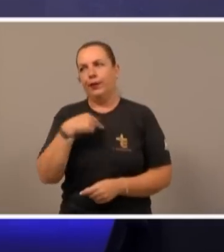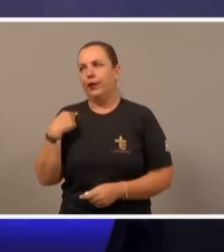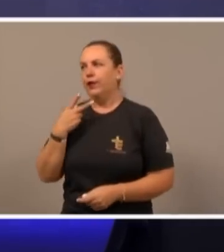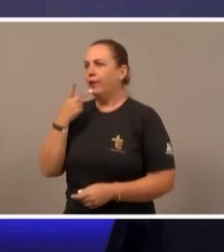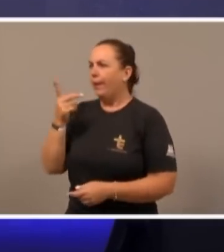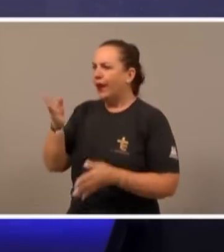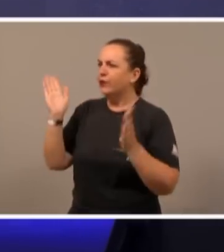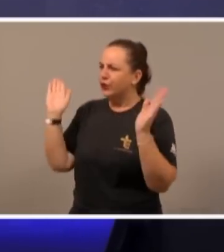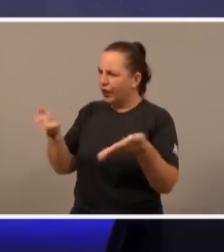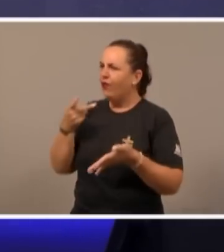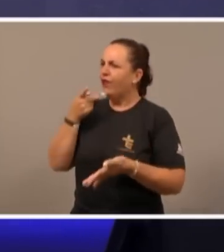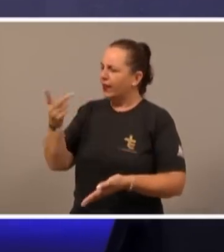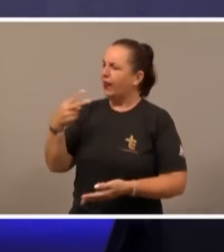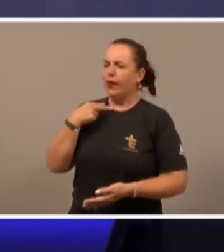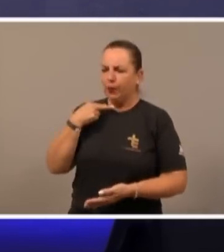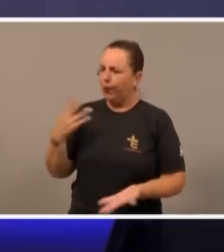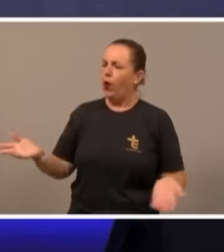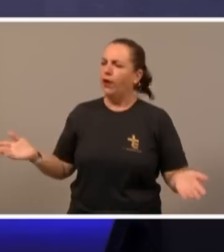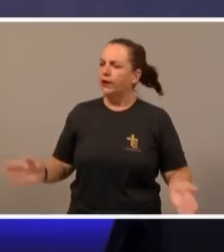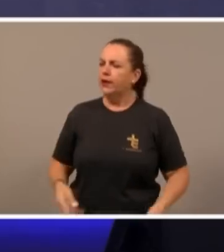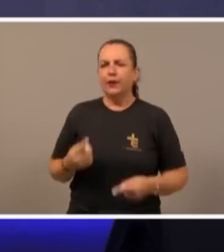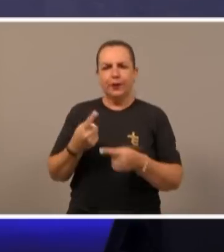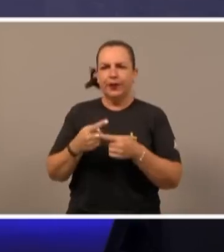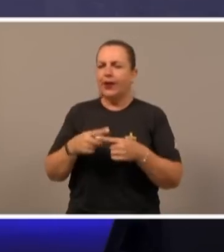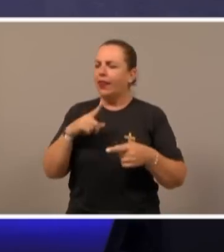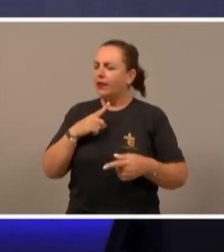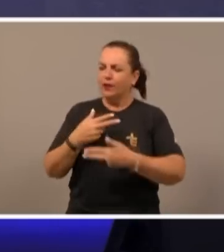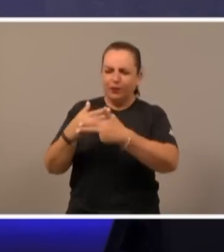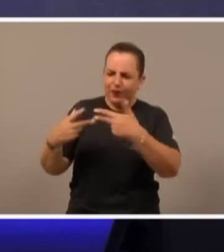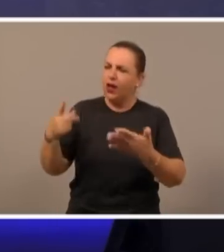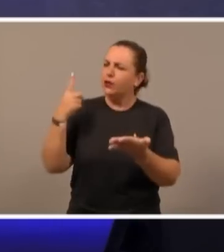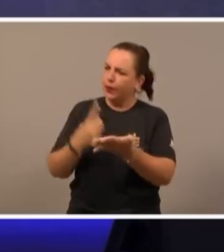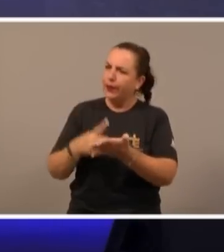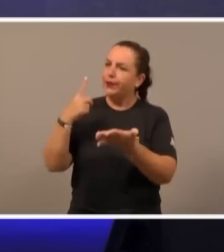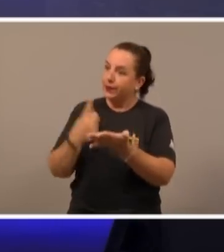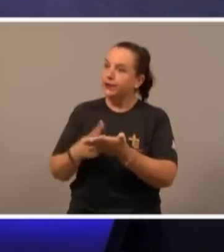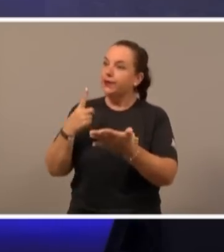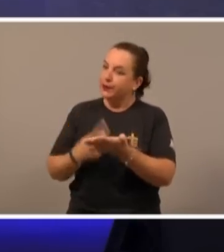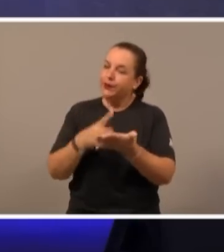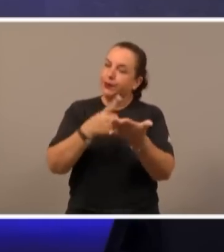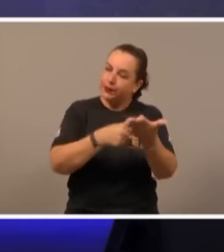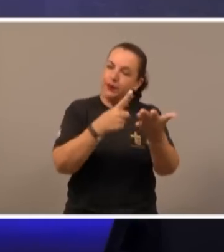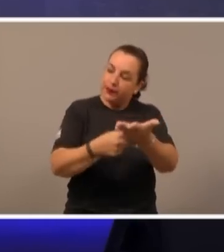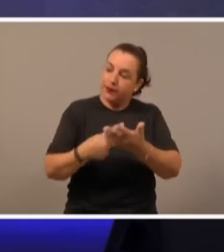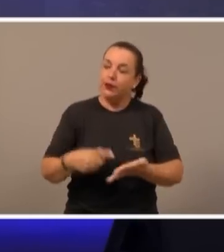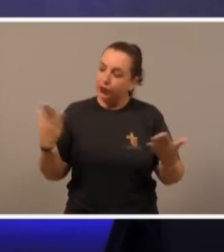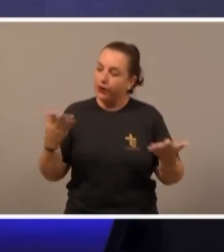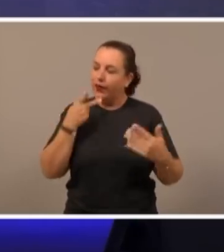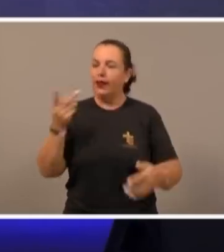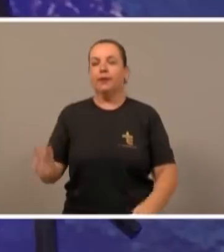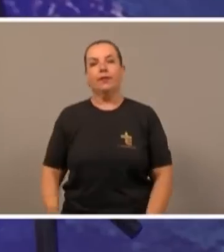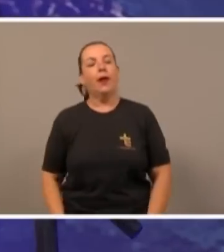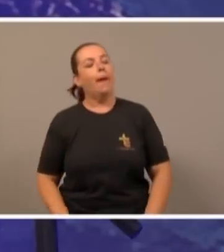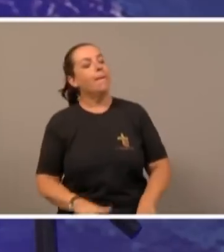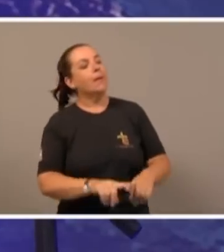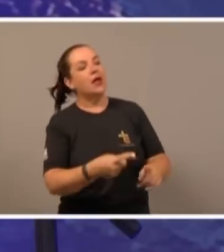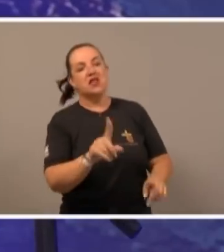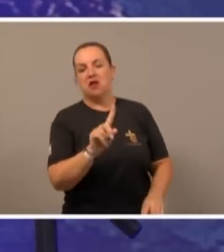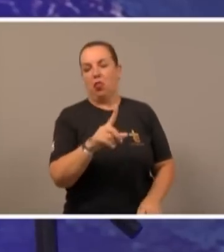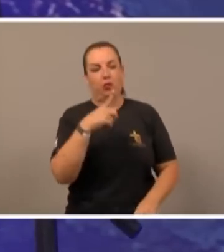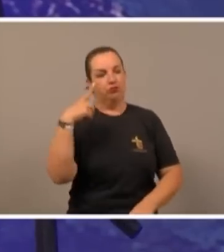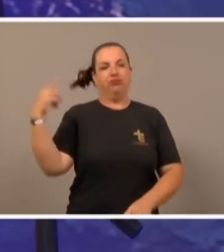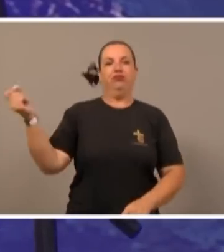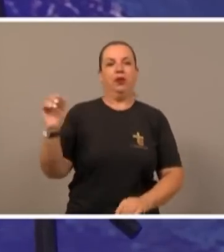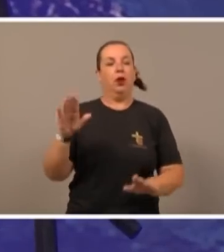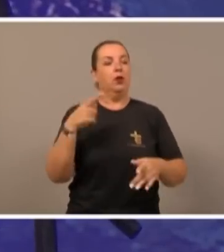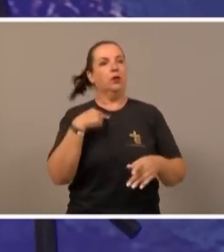disse para o senhor que ela não pode atender devido aos inúmeros compromissos que ela tem. Mas eu não sairei daqui enquanto